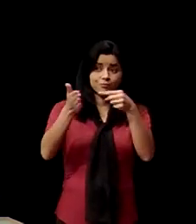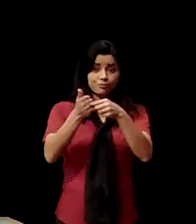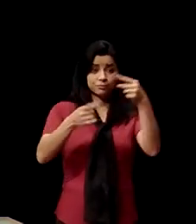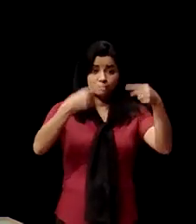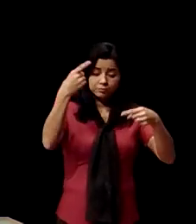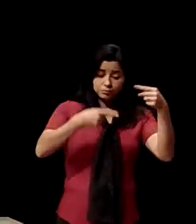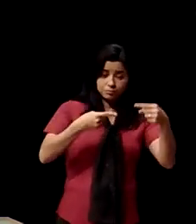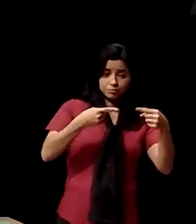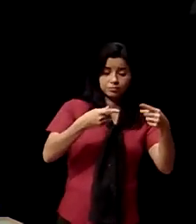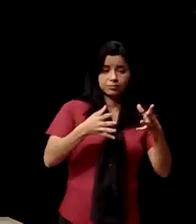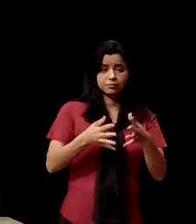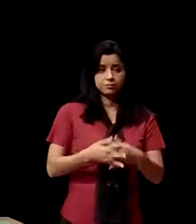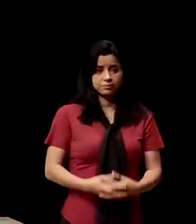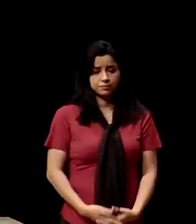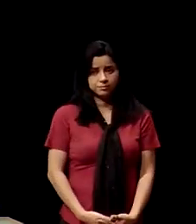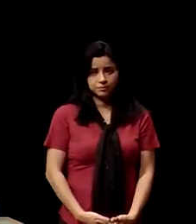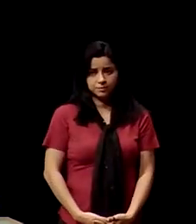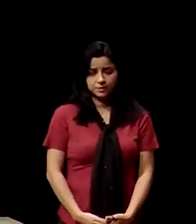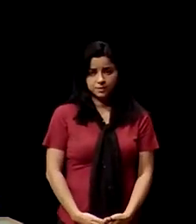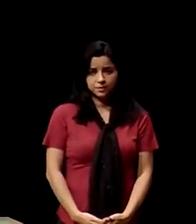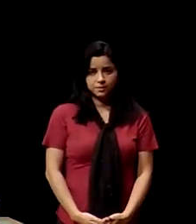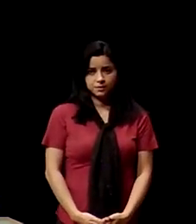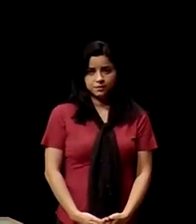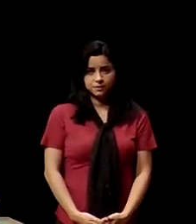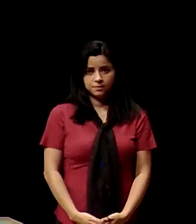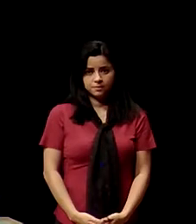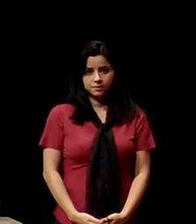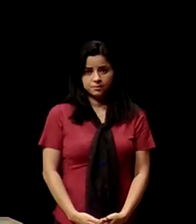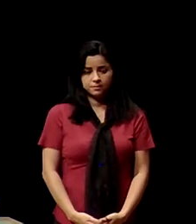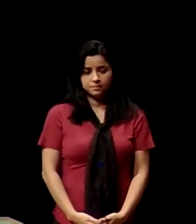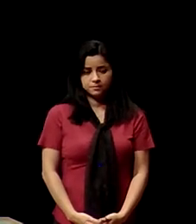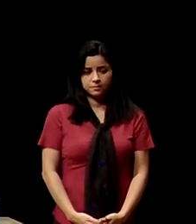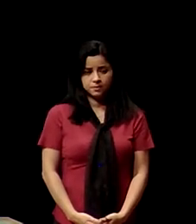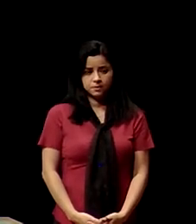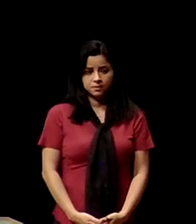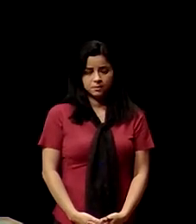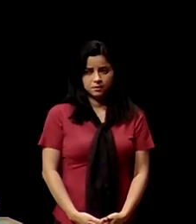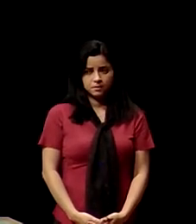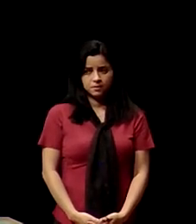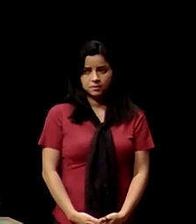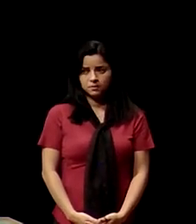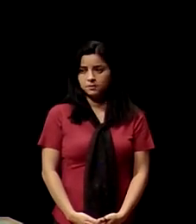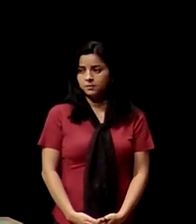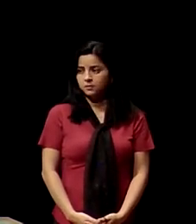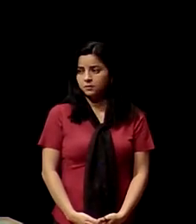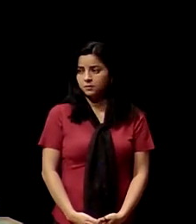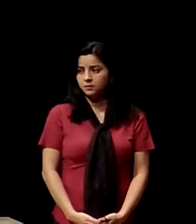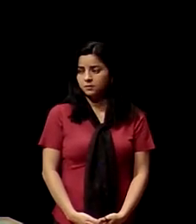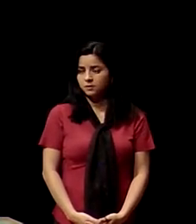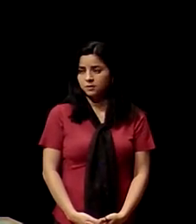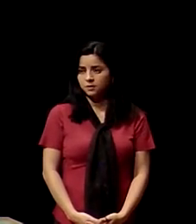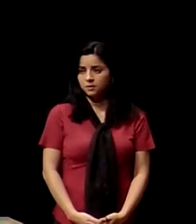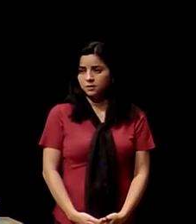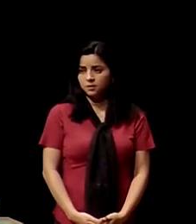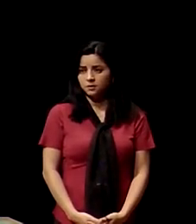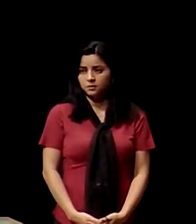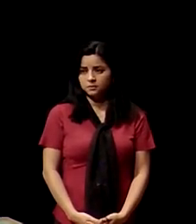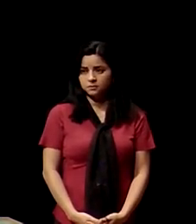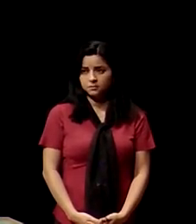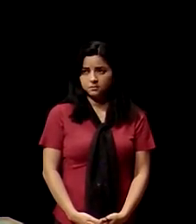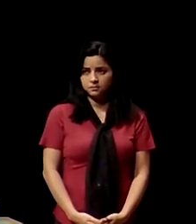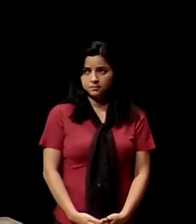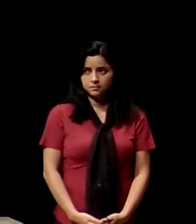política. Education has been seen an instrument of social progress,